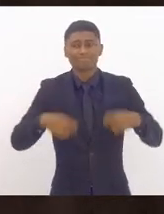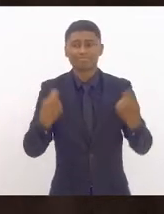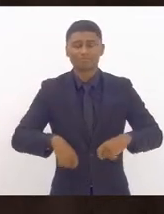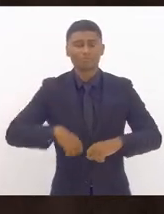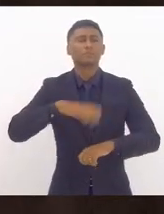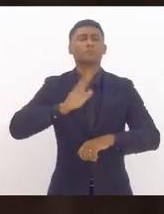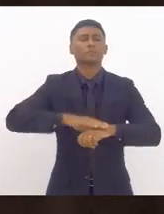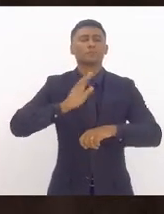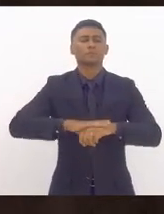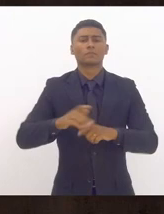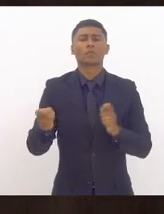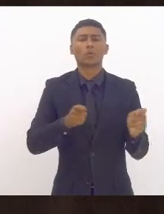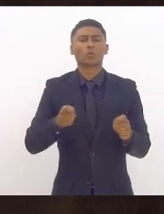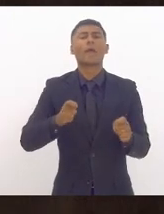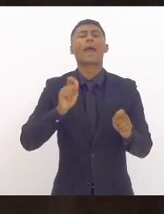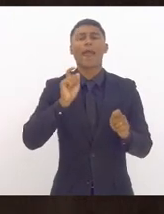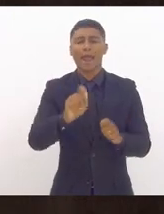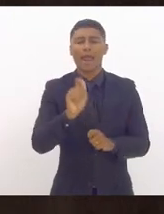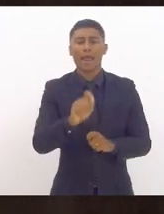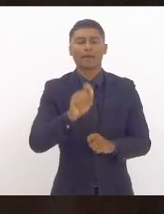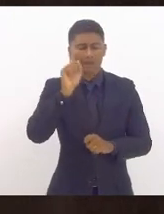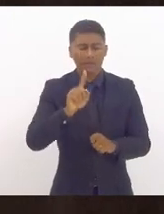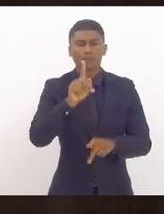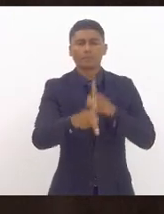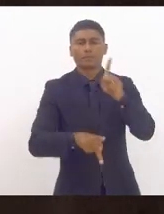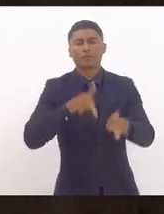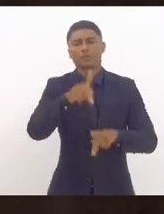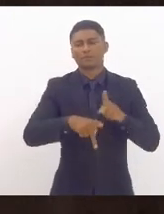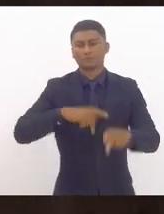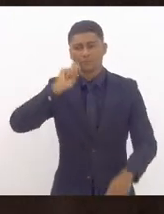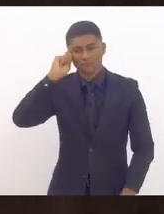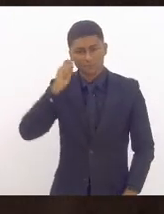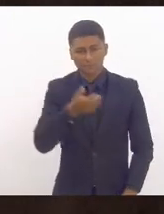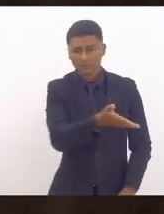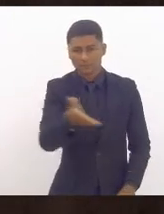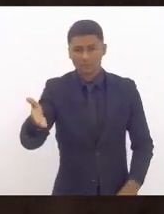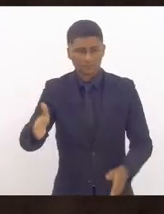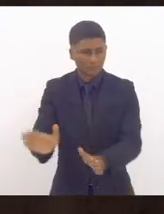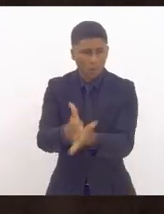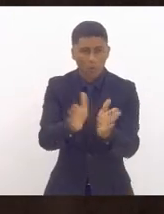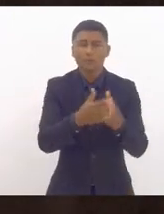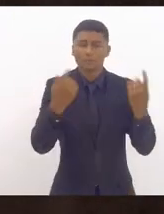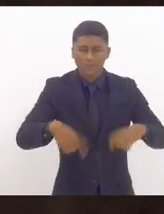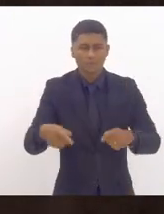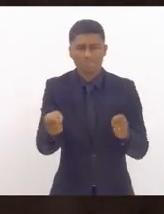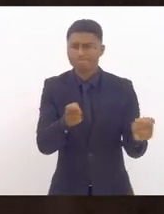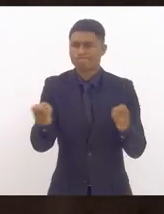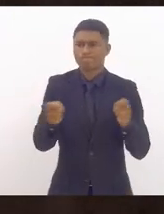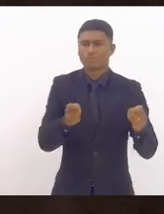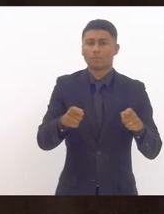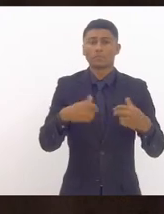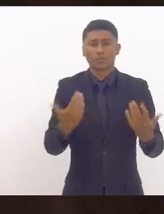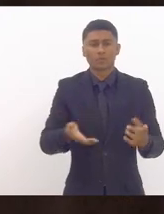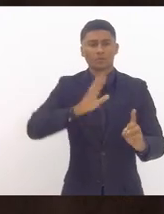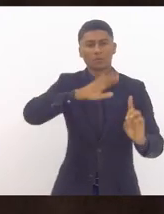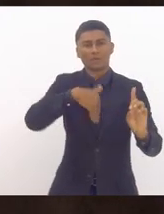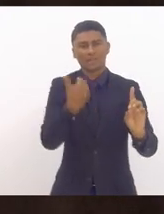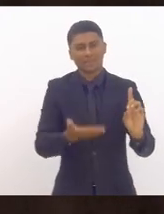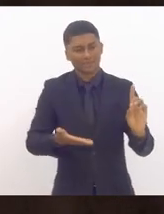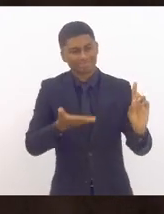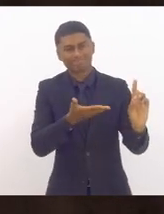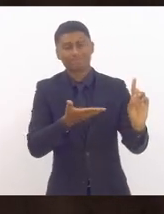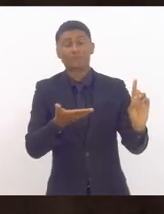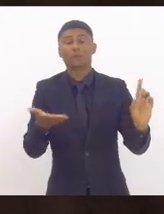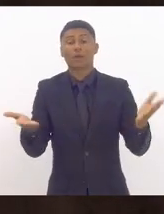rédea o nosso povo preto, o nosso povo pobre. Então, em homenagem a Bira Carvalho, temos aí